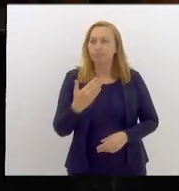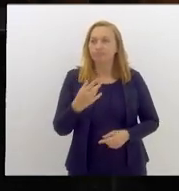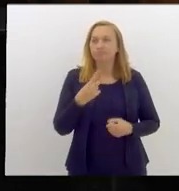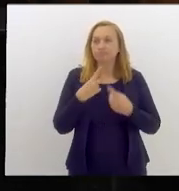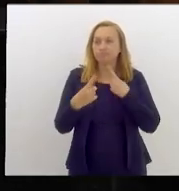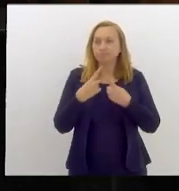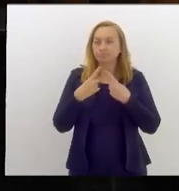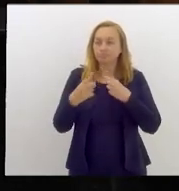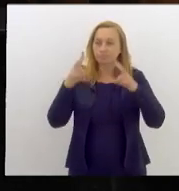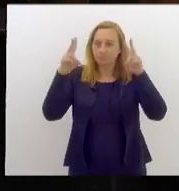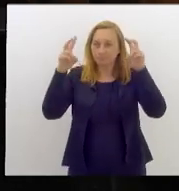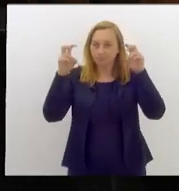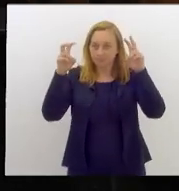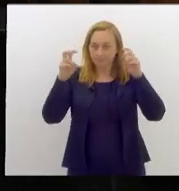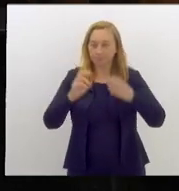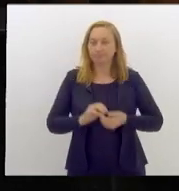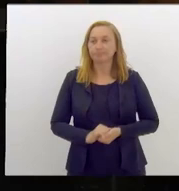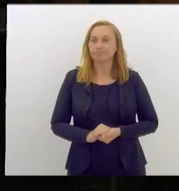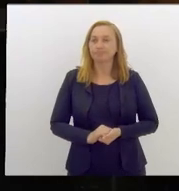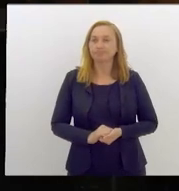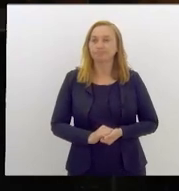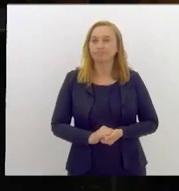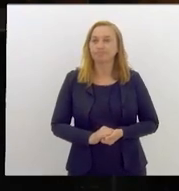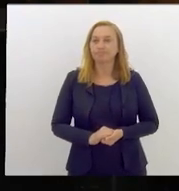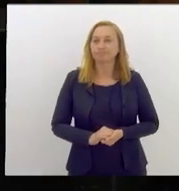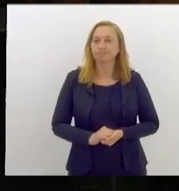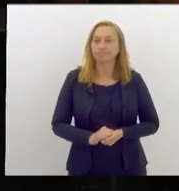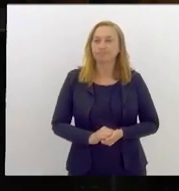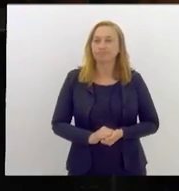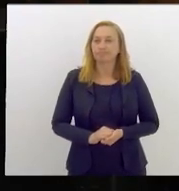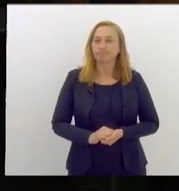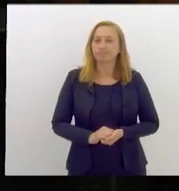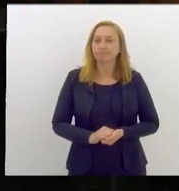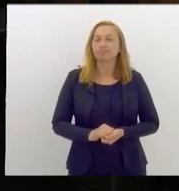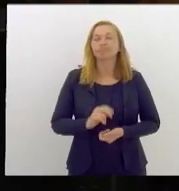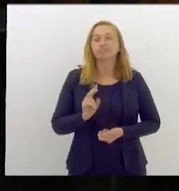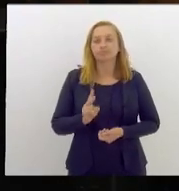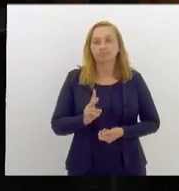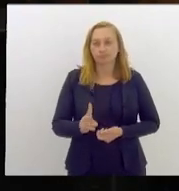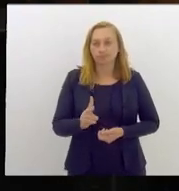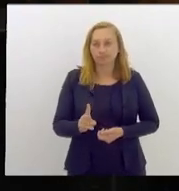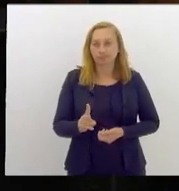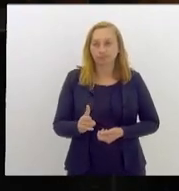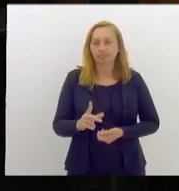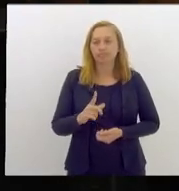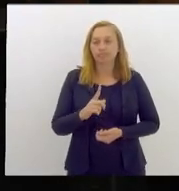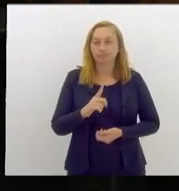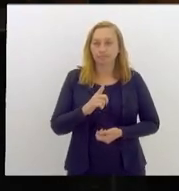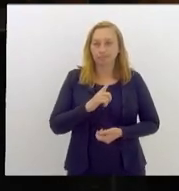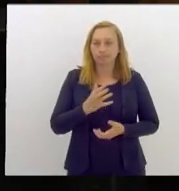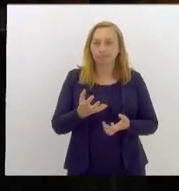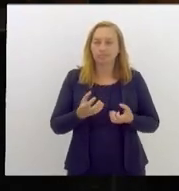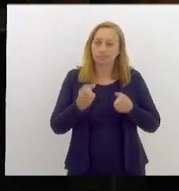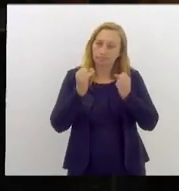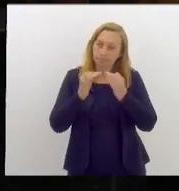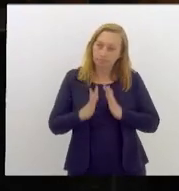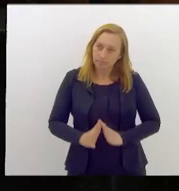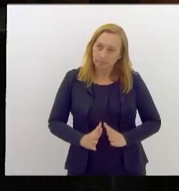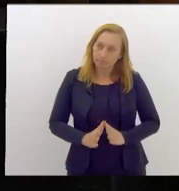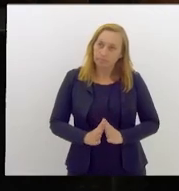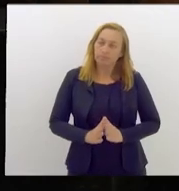discutir a matéria e dentro do princípio que sempre tive e quero explicar